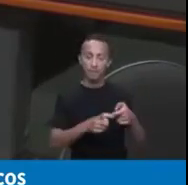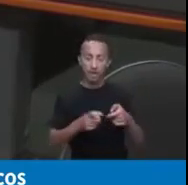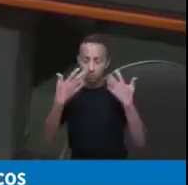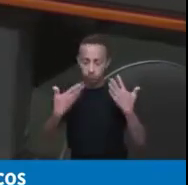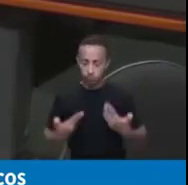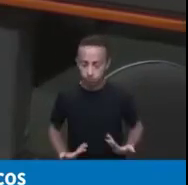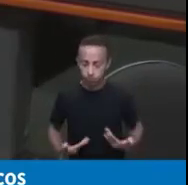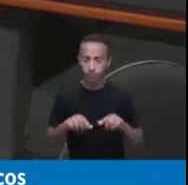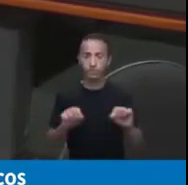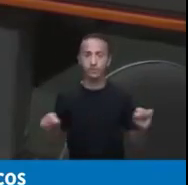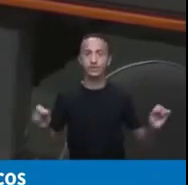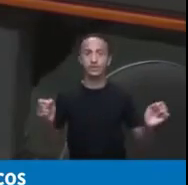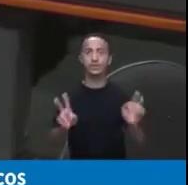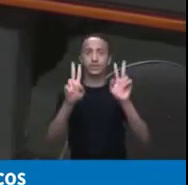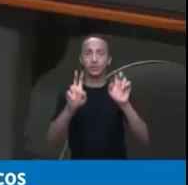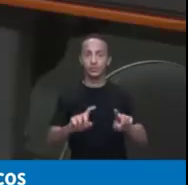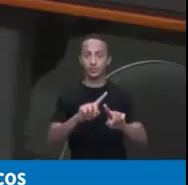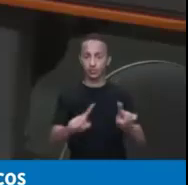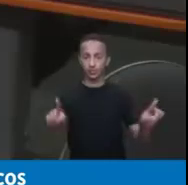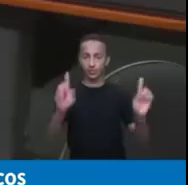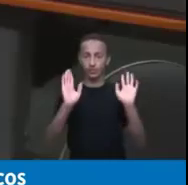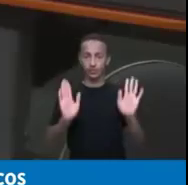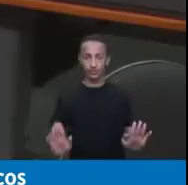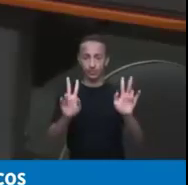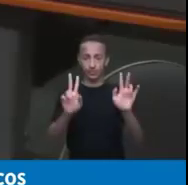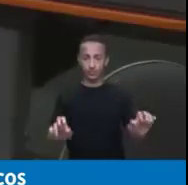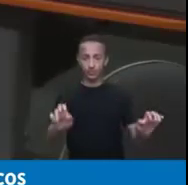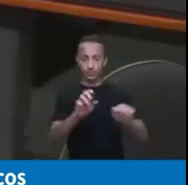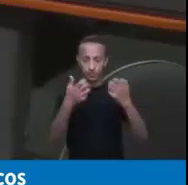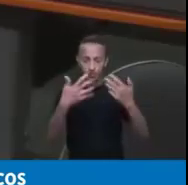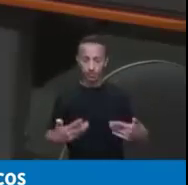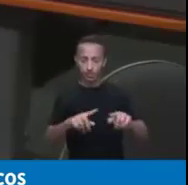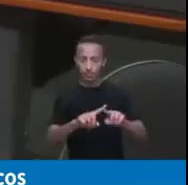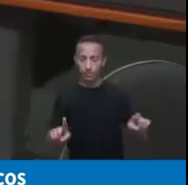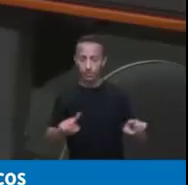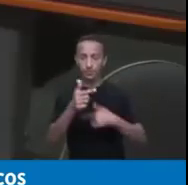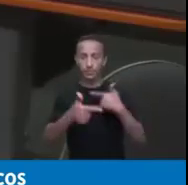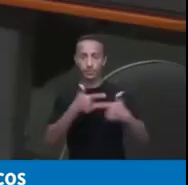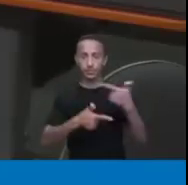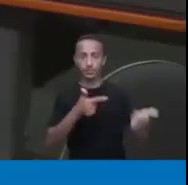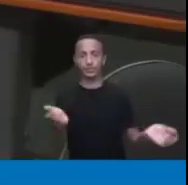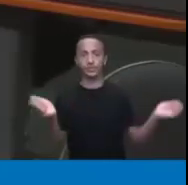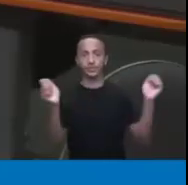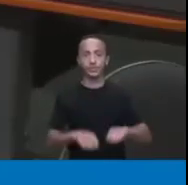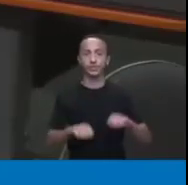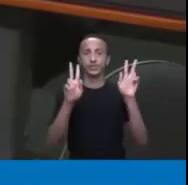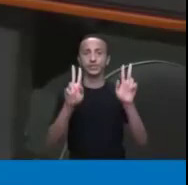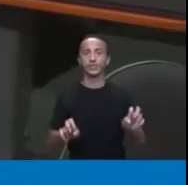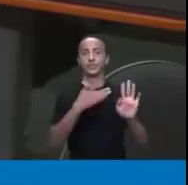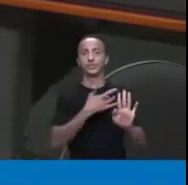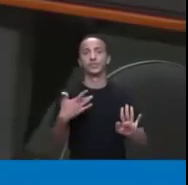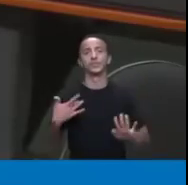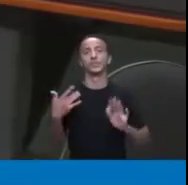externas. Neste ponto, a classificação internacional de funcionalidade, incapacidade e saúde deve